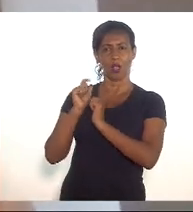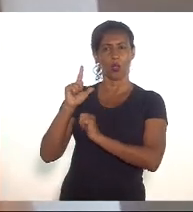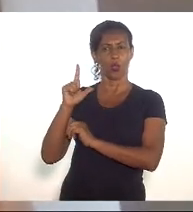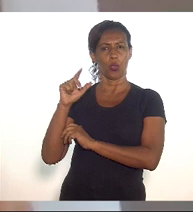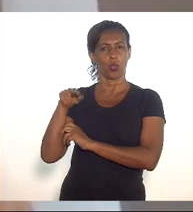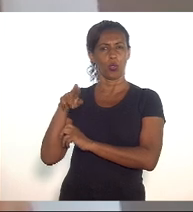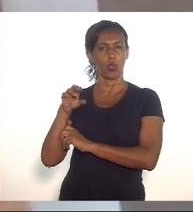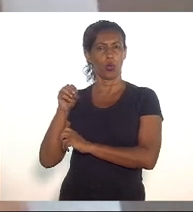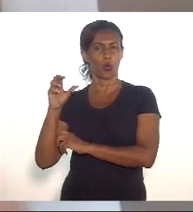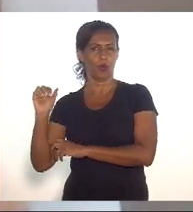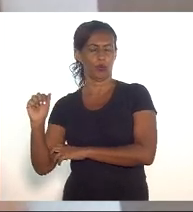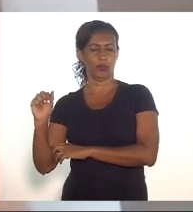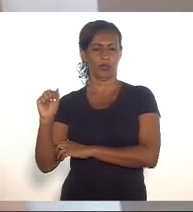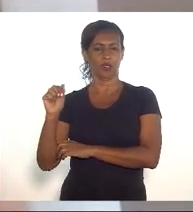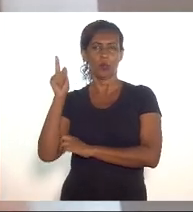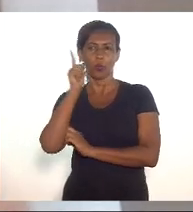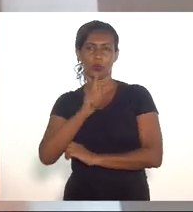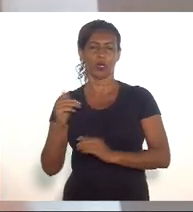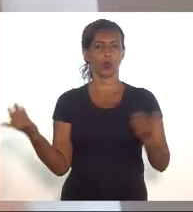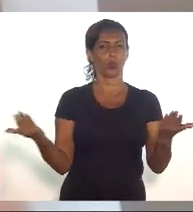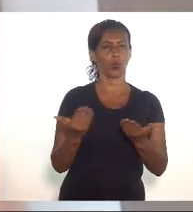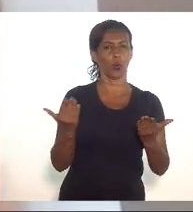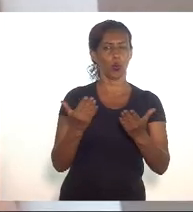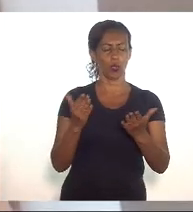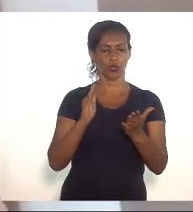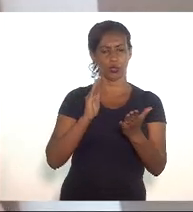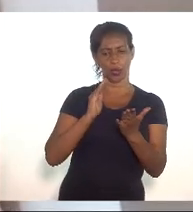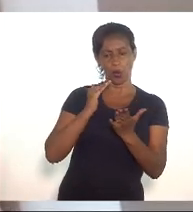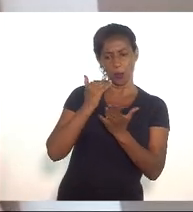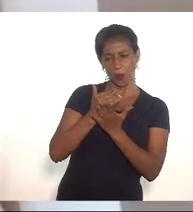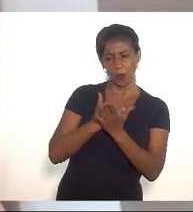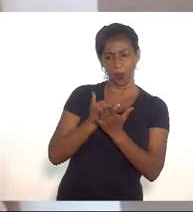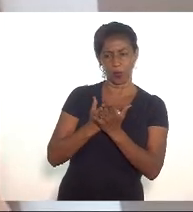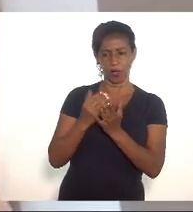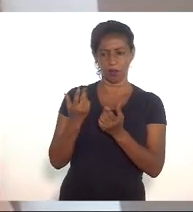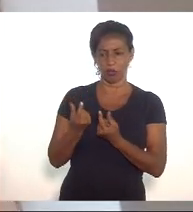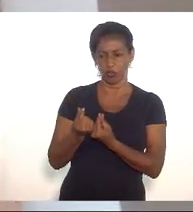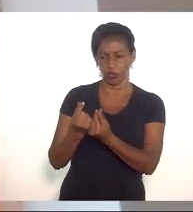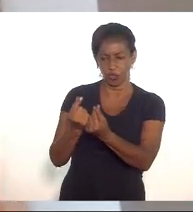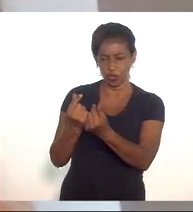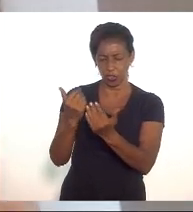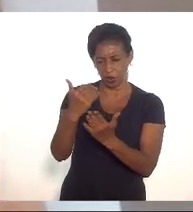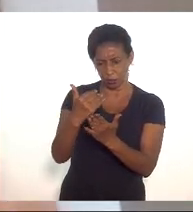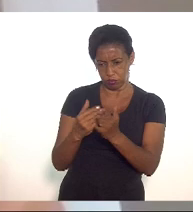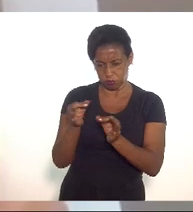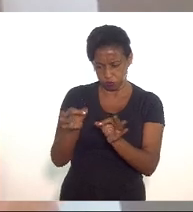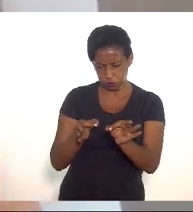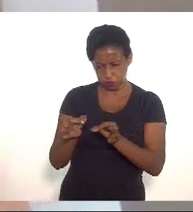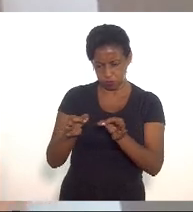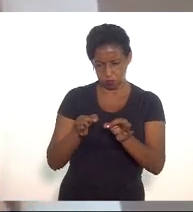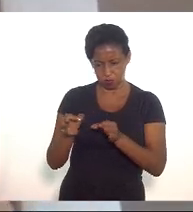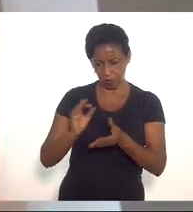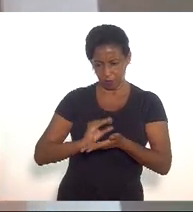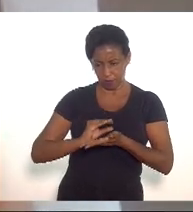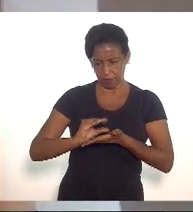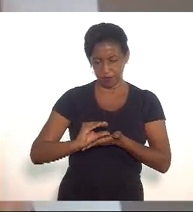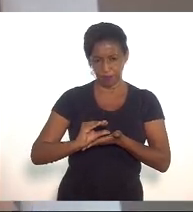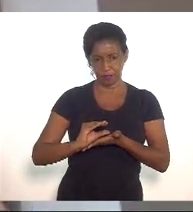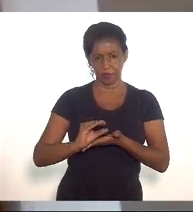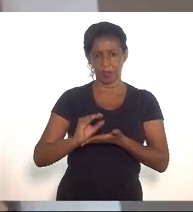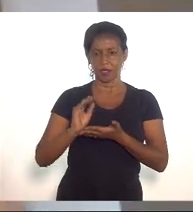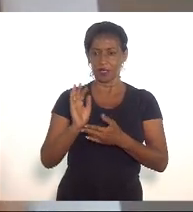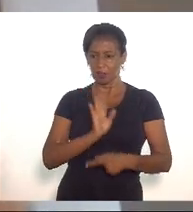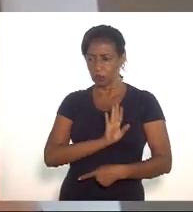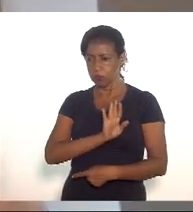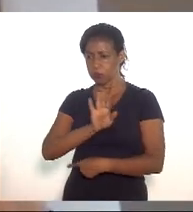gente consegue hoje ter um programa de orçamento detalhado, em que alimenta um plano de investimento, que